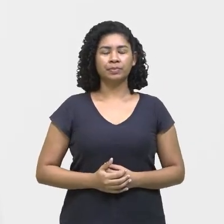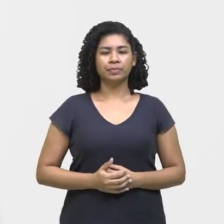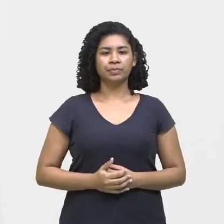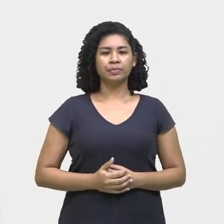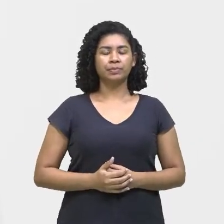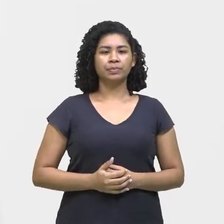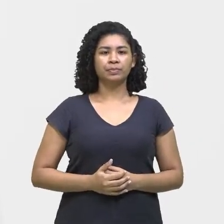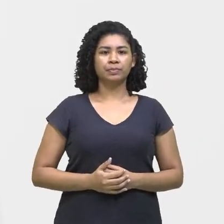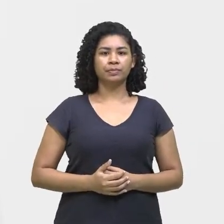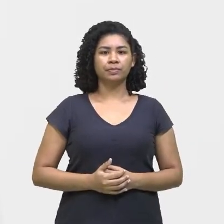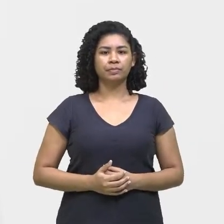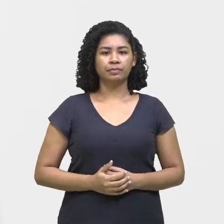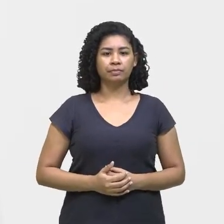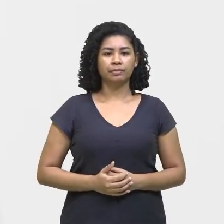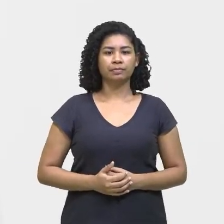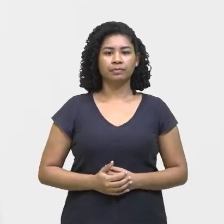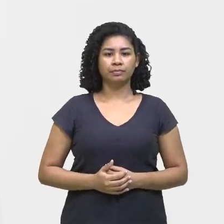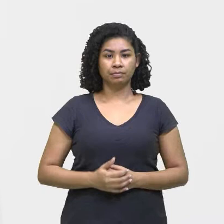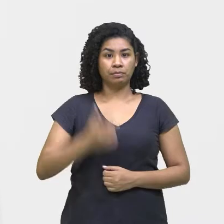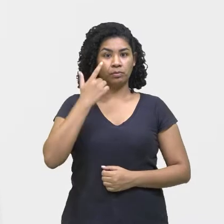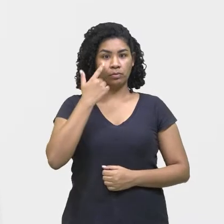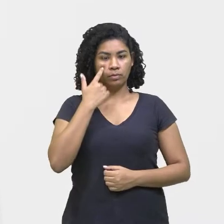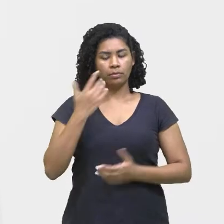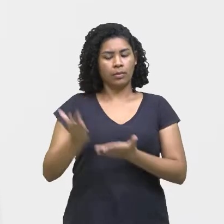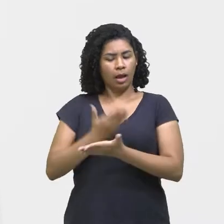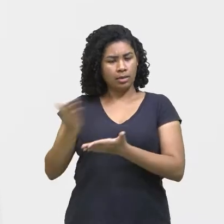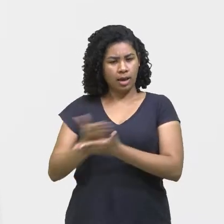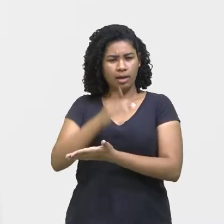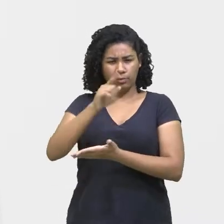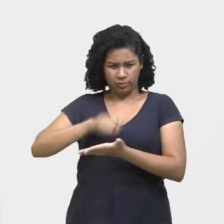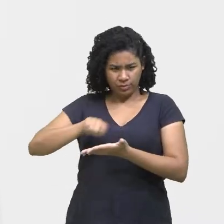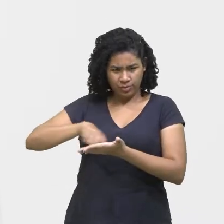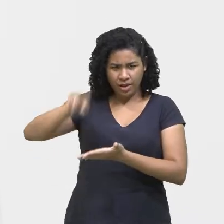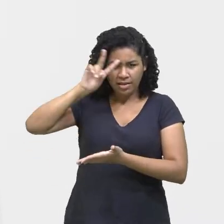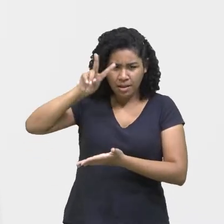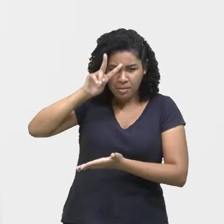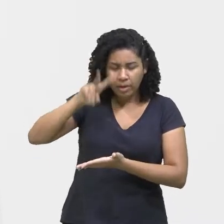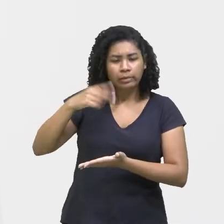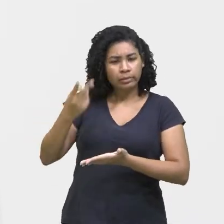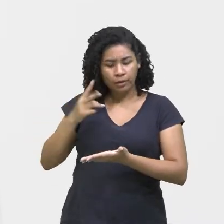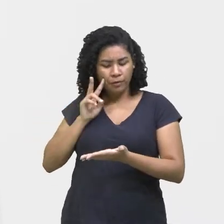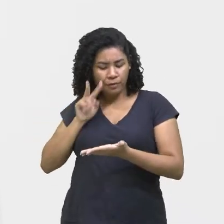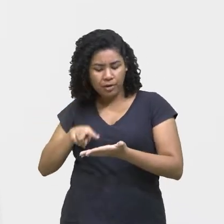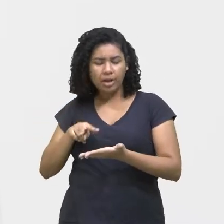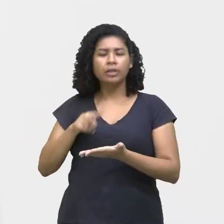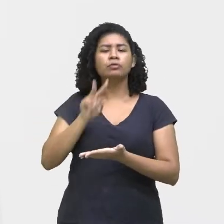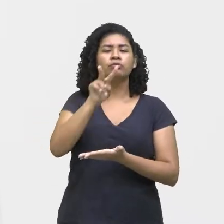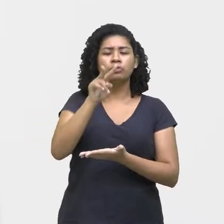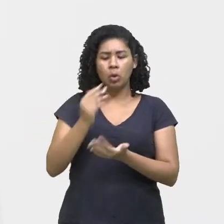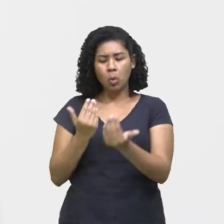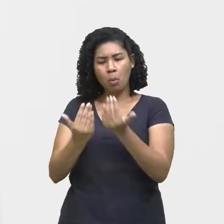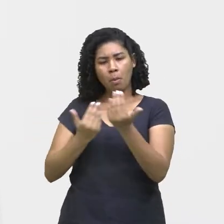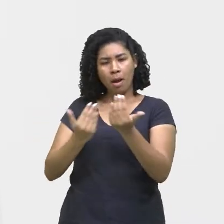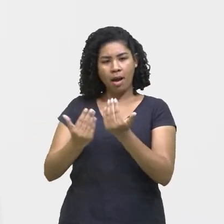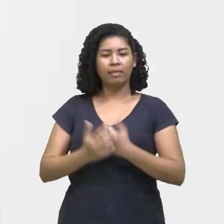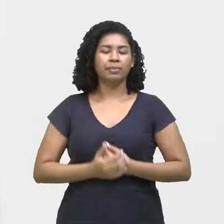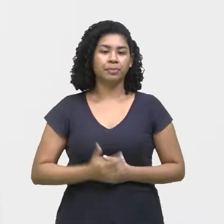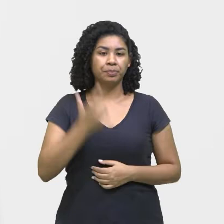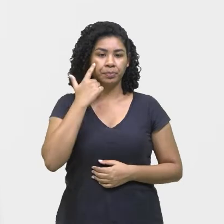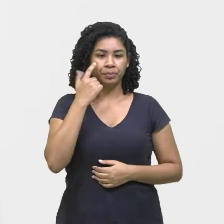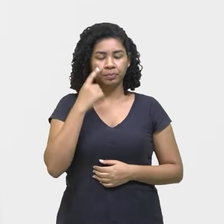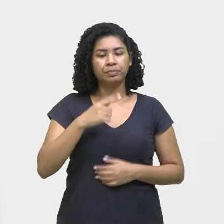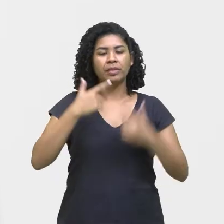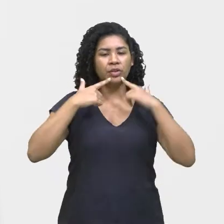Então, olha só. Verifique aí no caderno de vocês, está anotado direitinho, o que é variação linguística. Então,